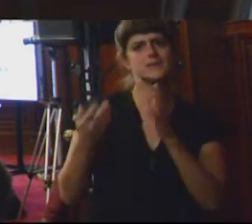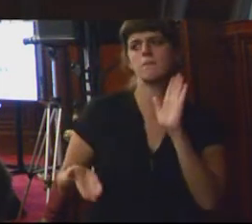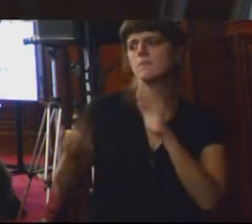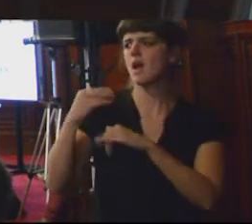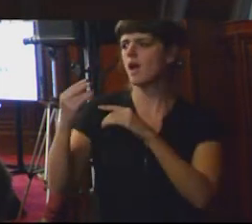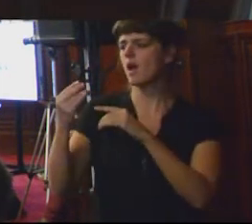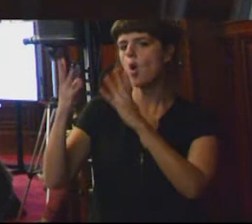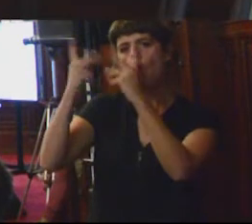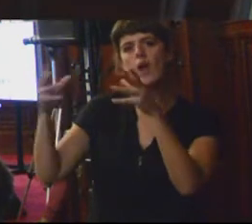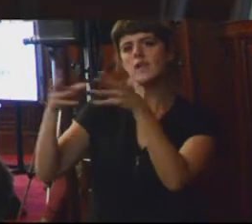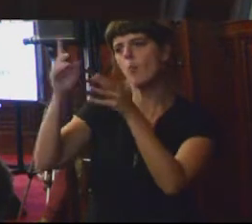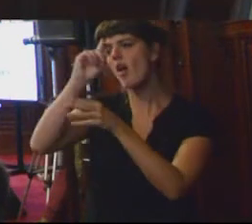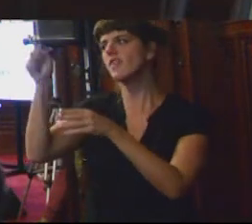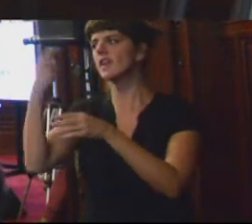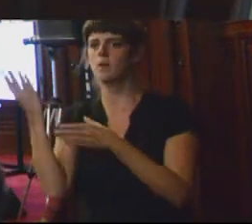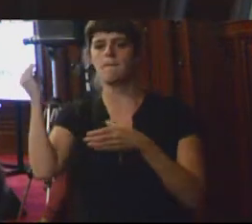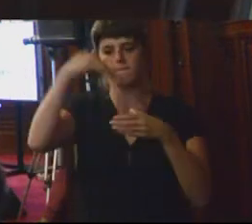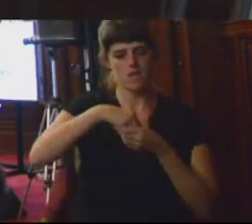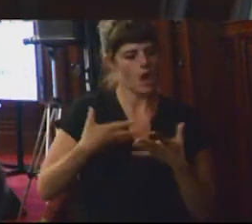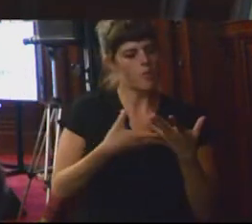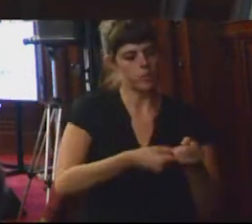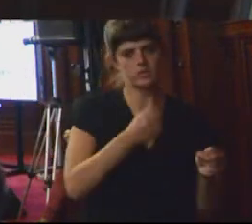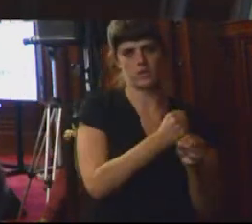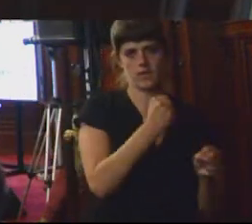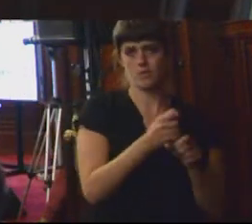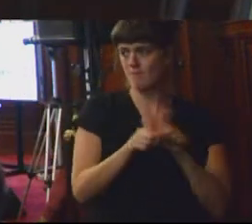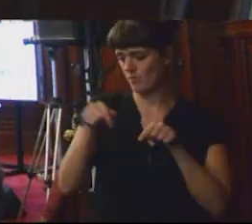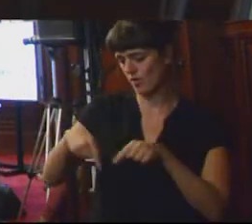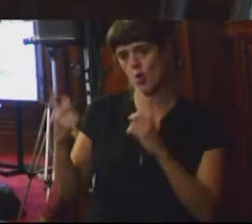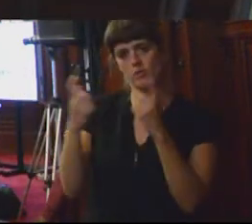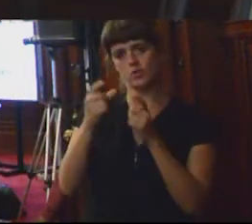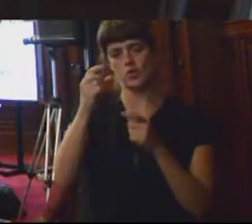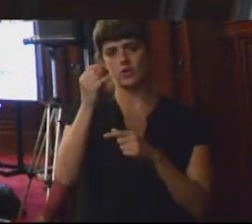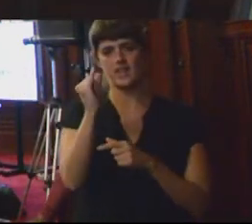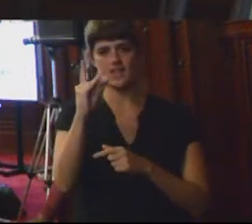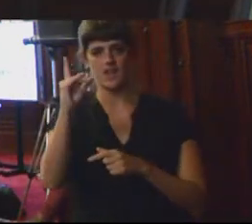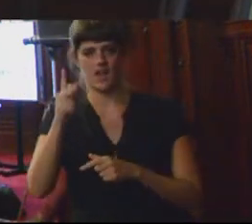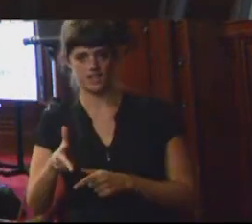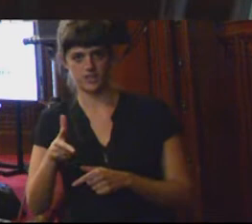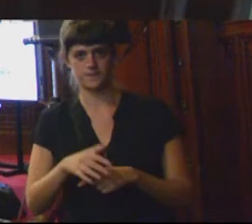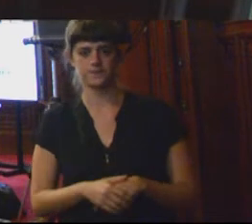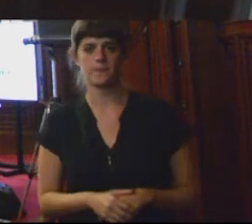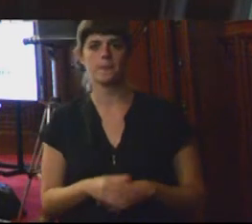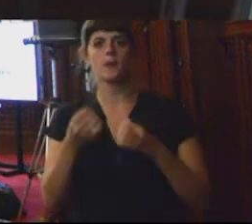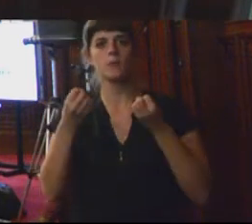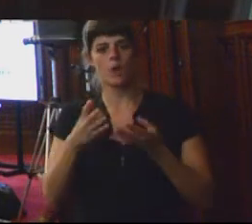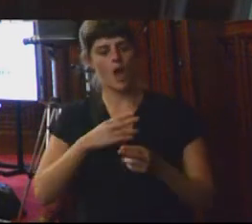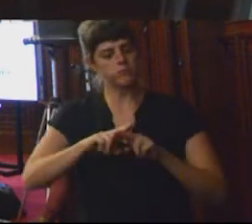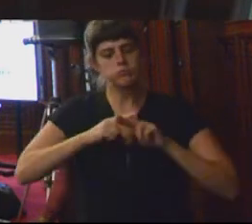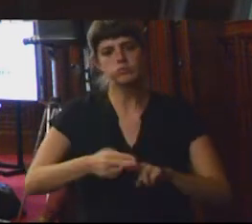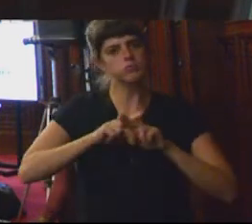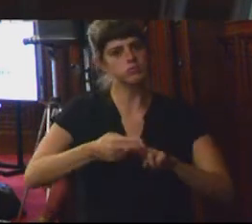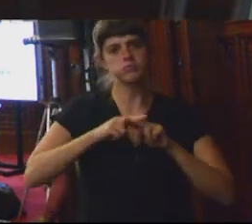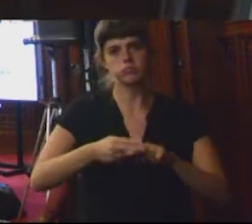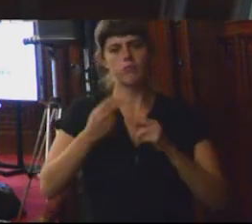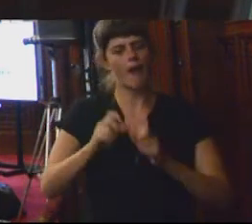organismos internacionais, tais como esta comissão, para que cessem essas reiteradas e gravíssimas